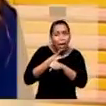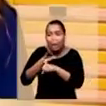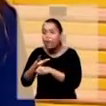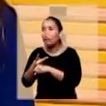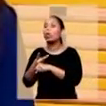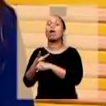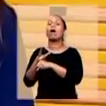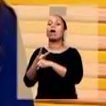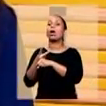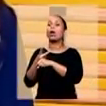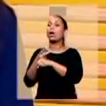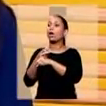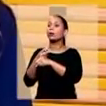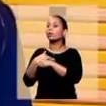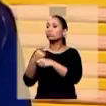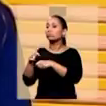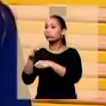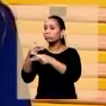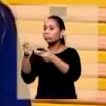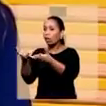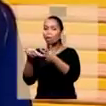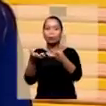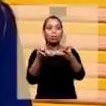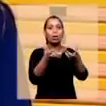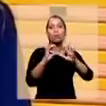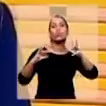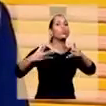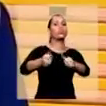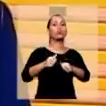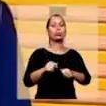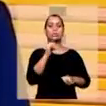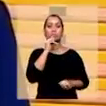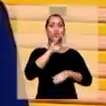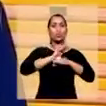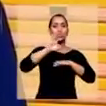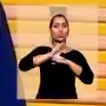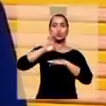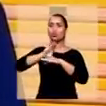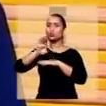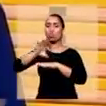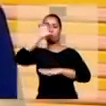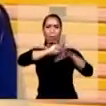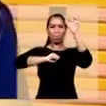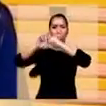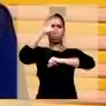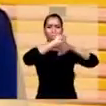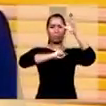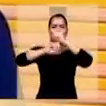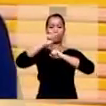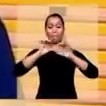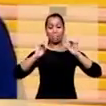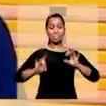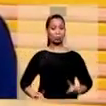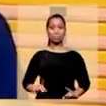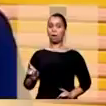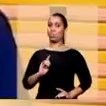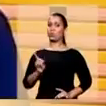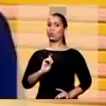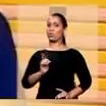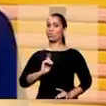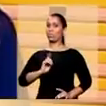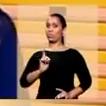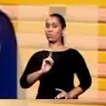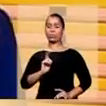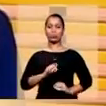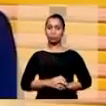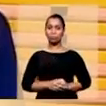atirando para tudo quanto é lado, né? Às vezes faz vários cursos superficiais, não se especializa em nada, não